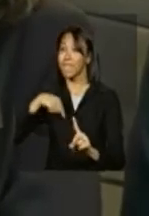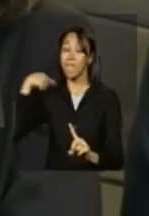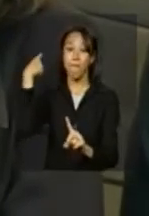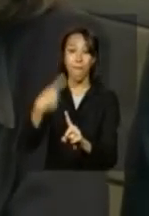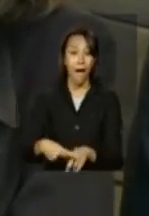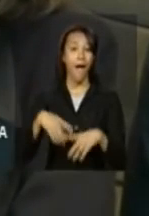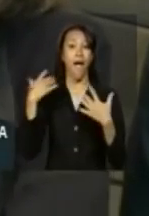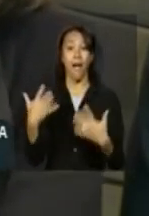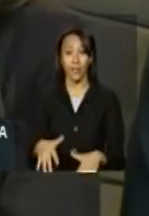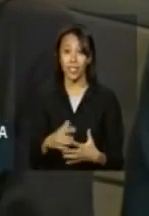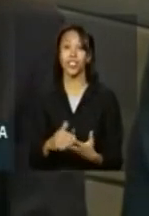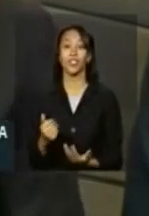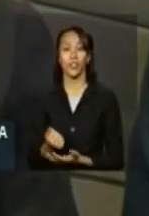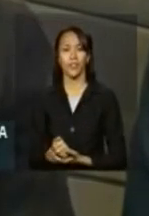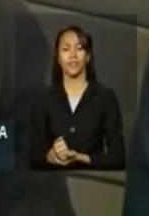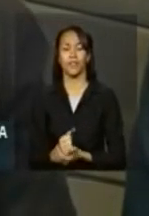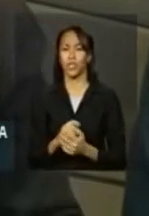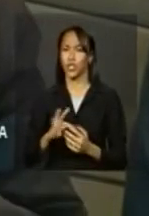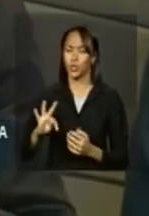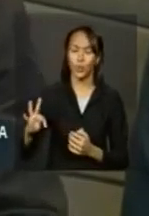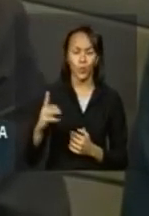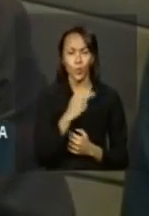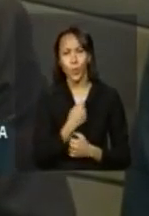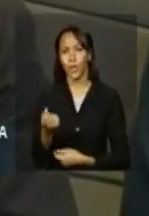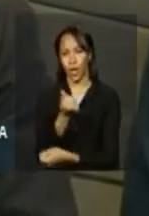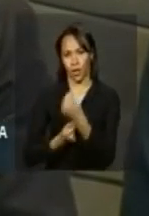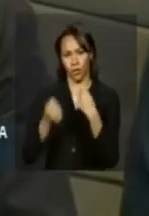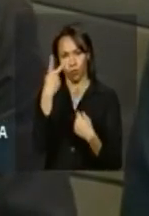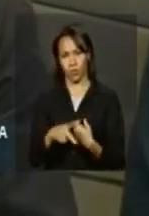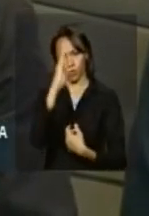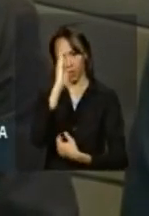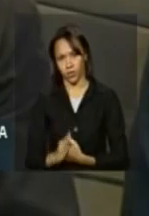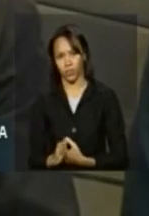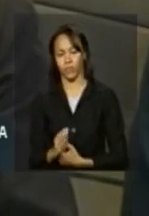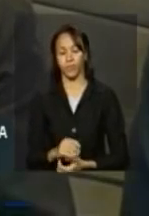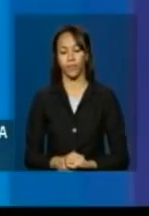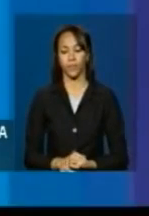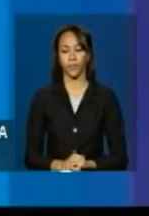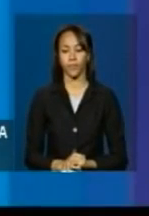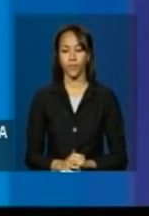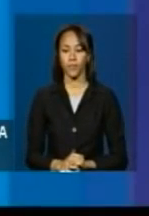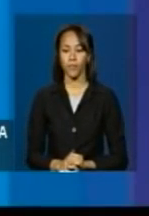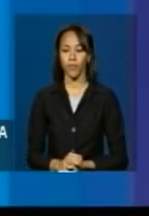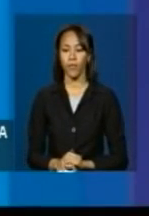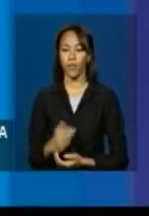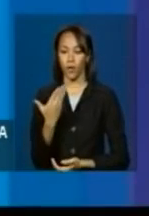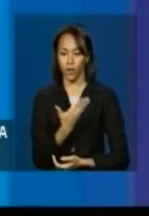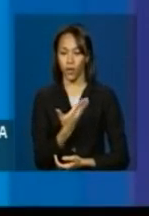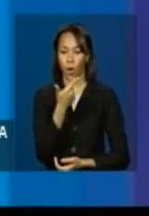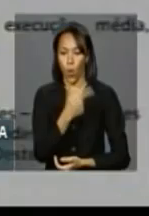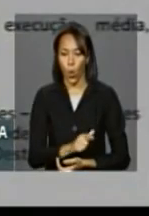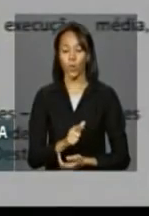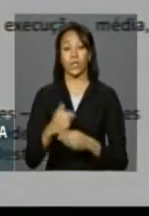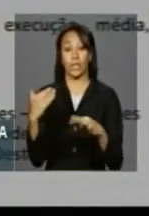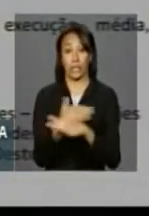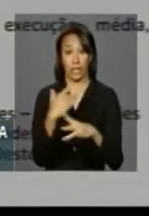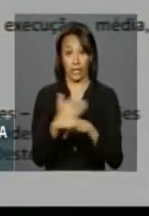conjunto dos demais setores da economia brasileira. Pode passar. Eixo Cidade